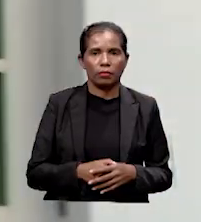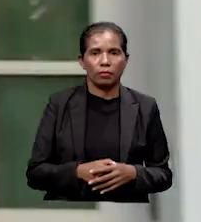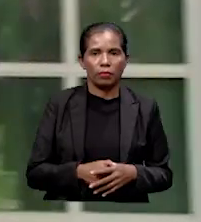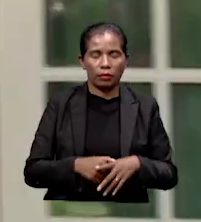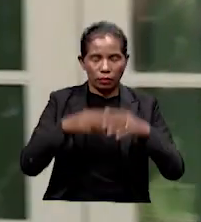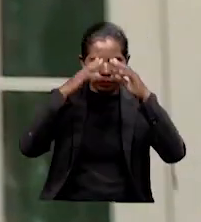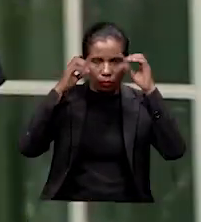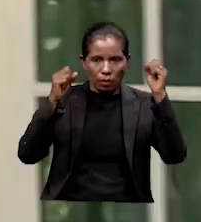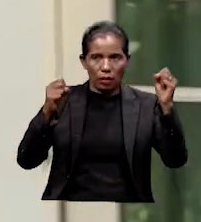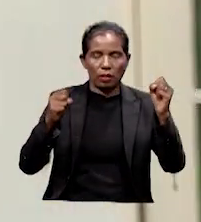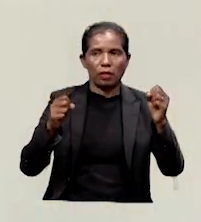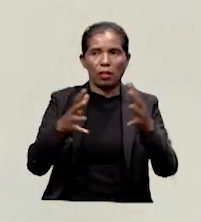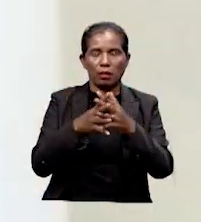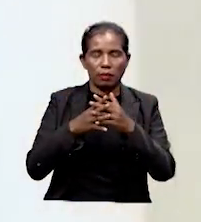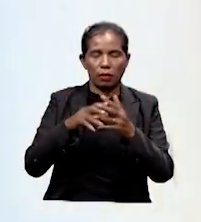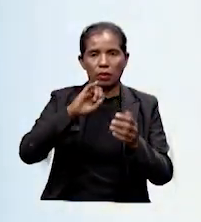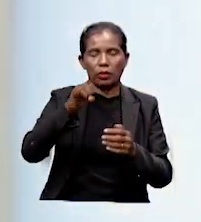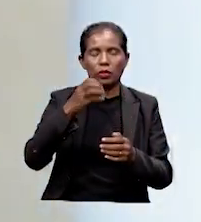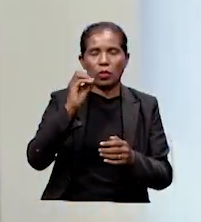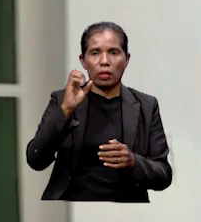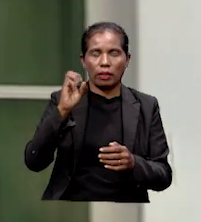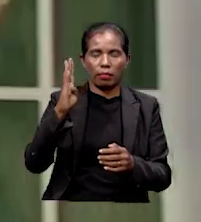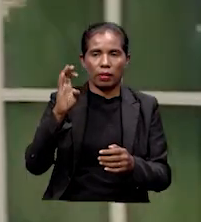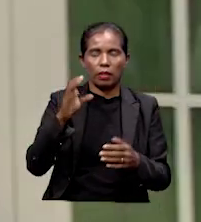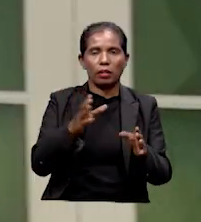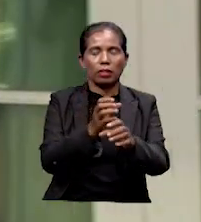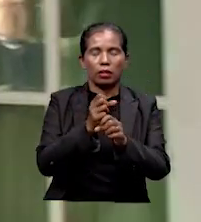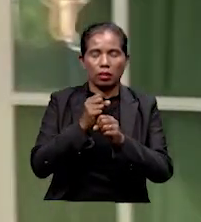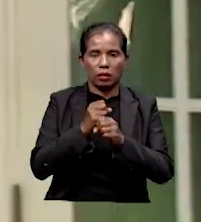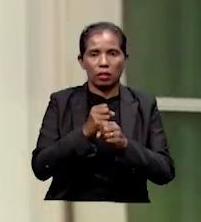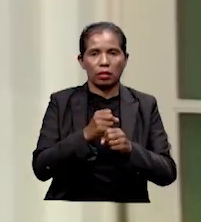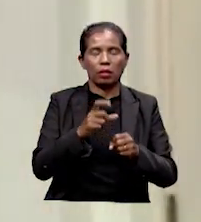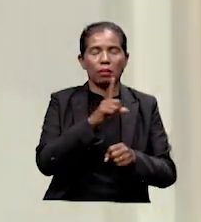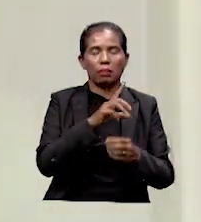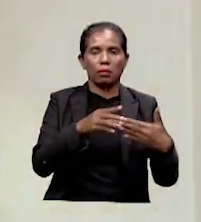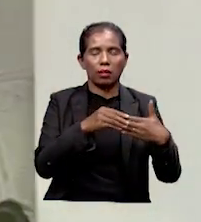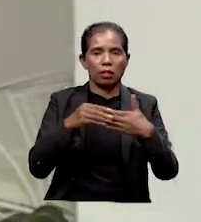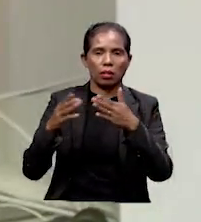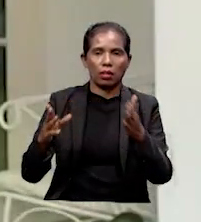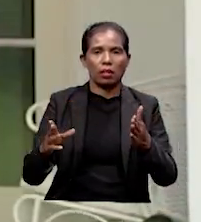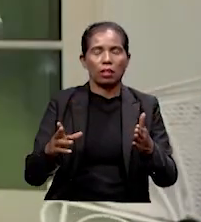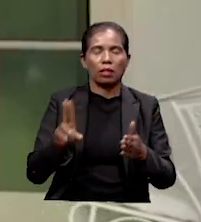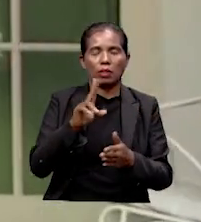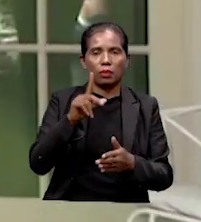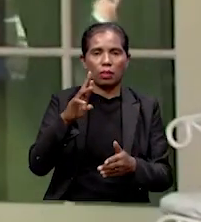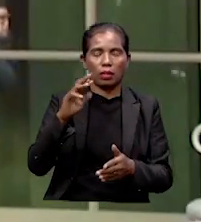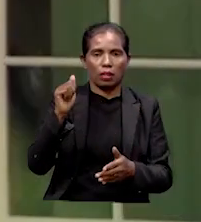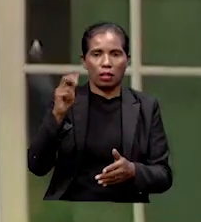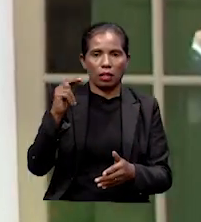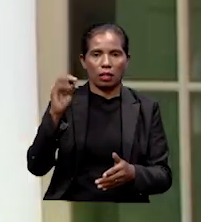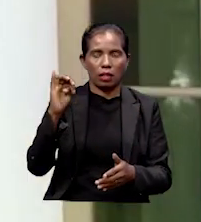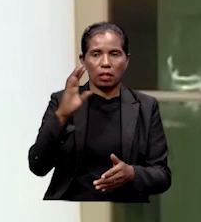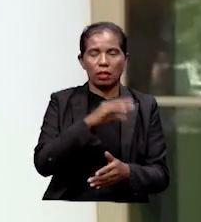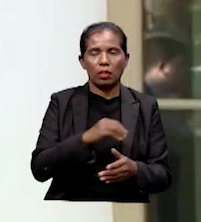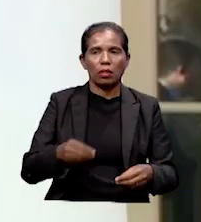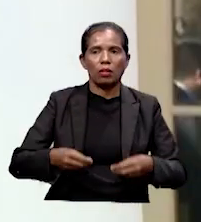Presidente dos Estados Unidos da América, Joe Biden, sim, o líder Ucrânia, Volodymyr Zelensky, ba Casa Branca e a quinta semana, né? O garantia